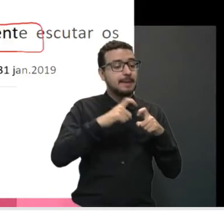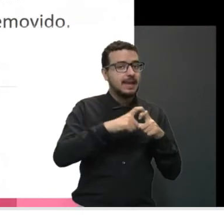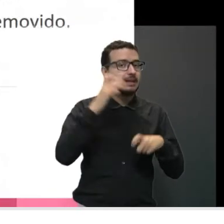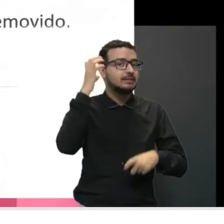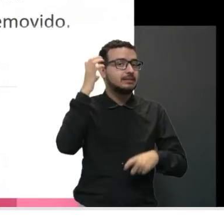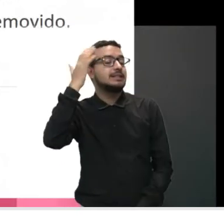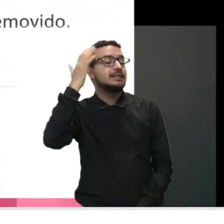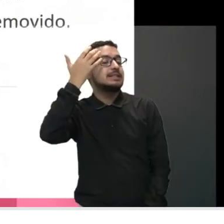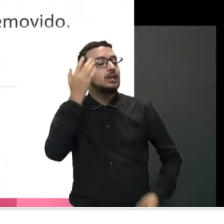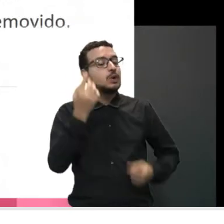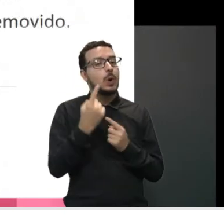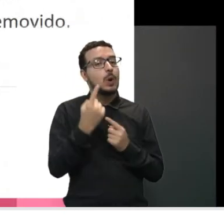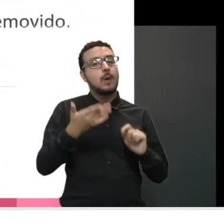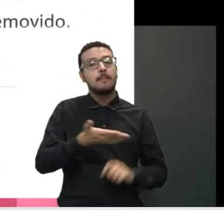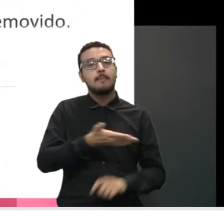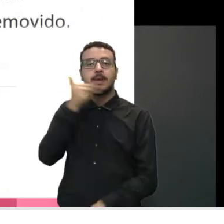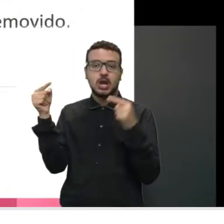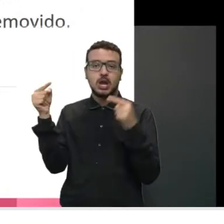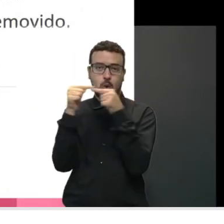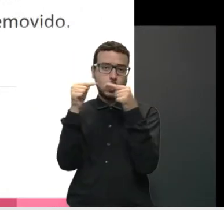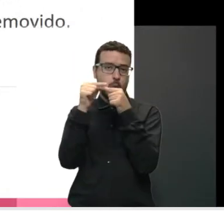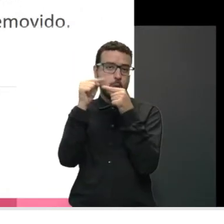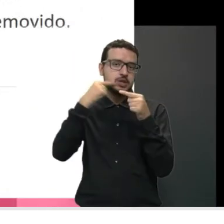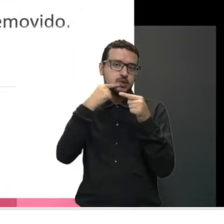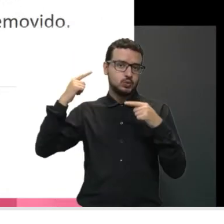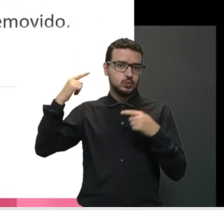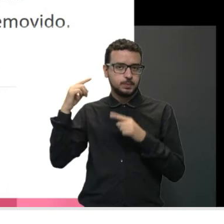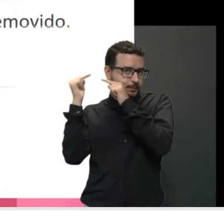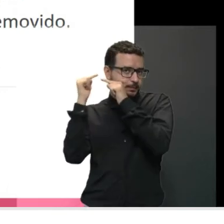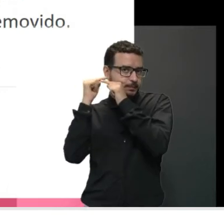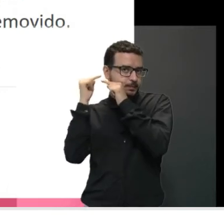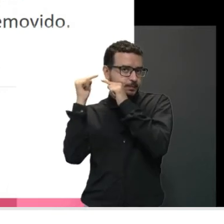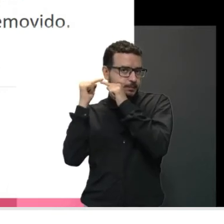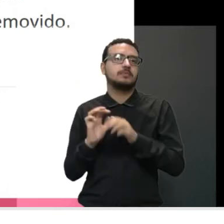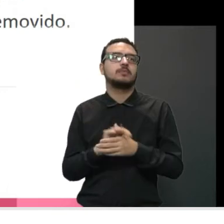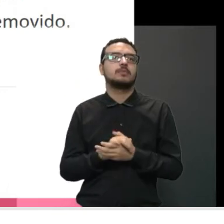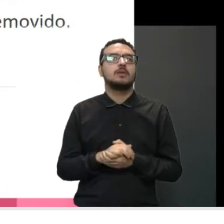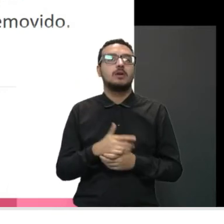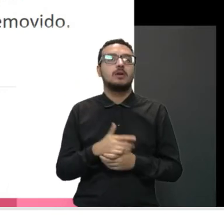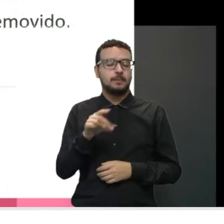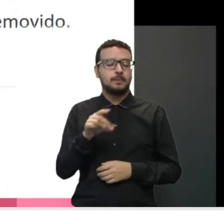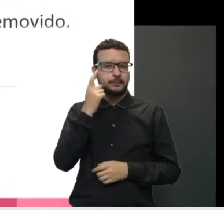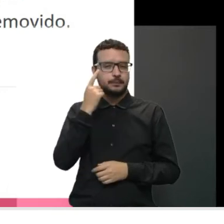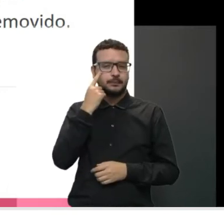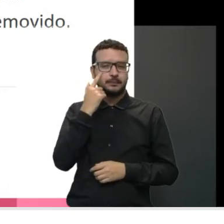cirurgia, tá, indicado para as perdas profundas